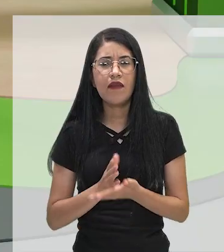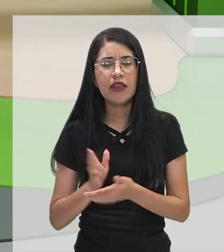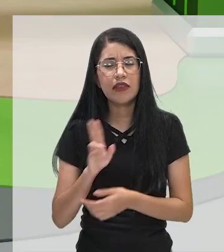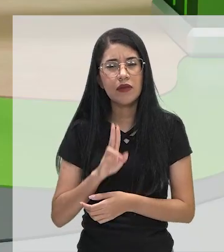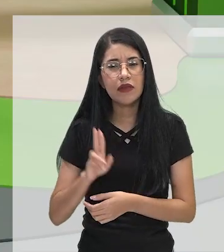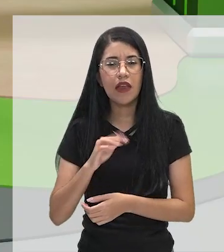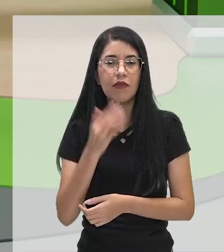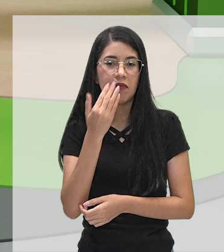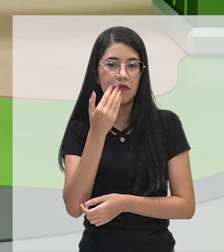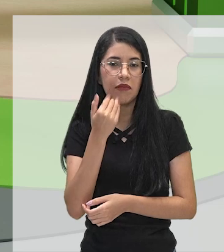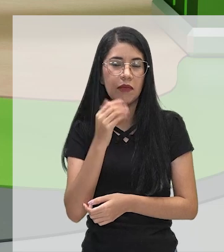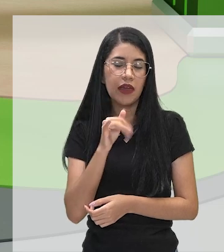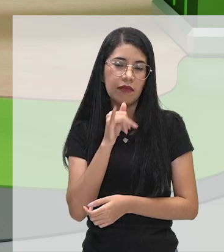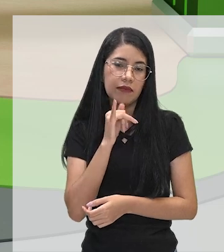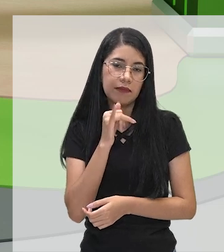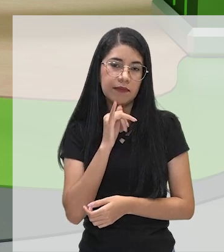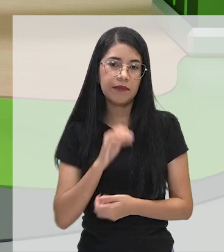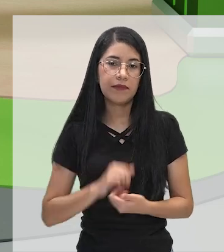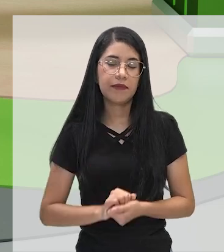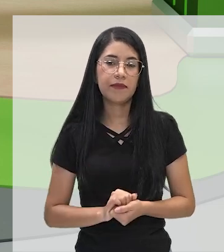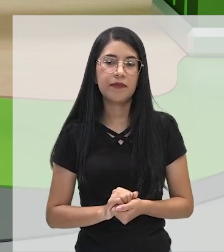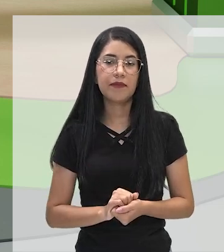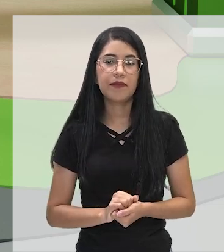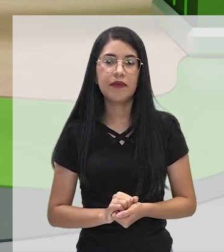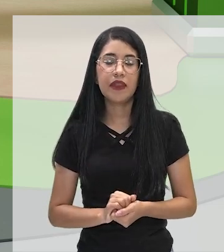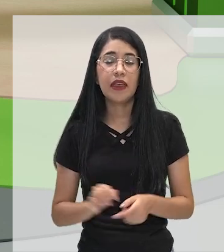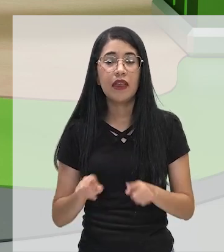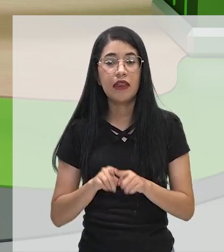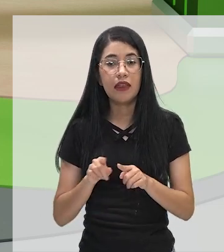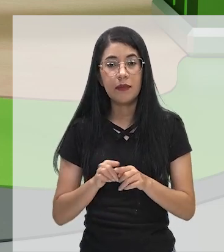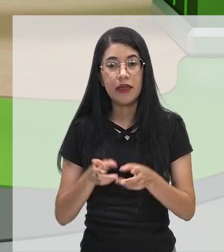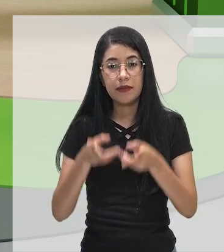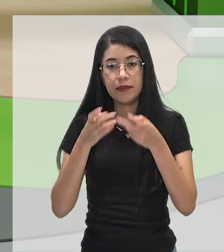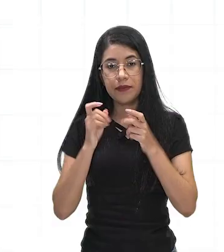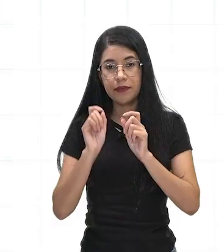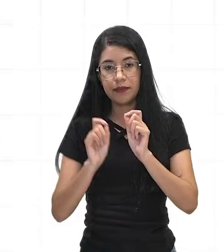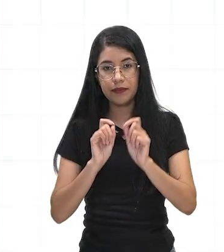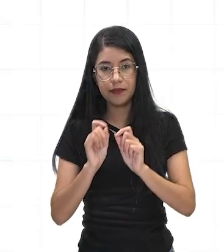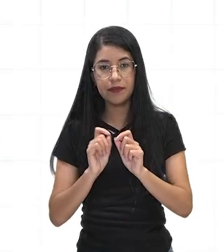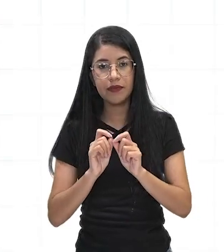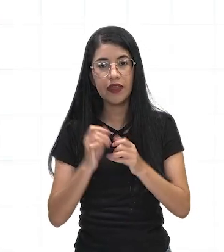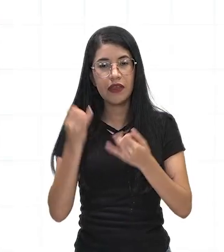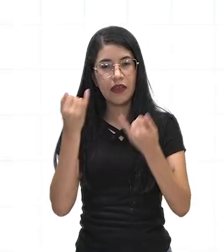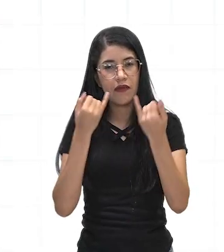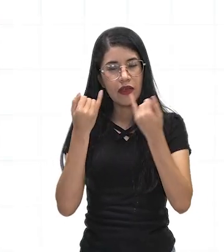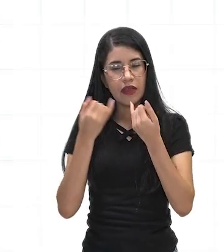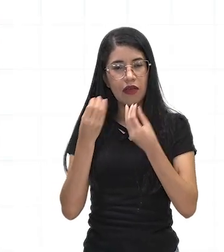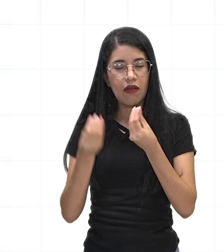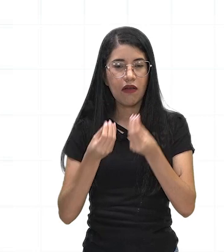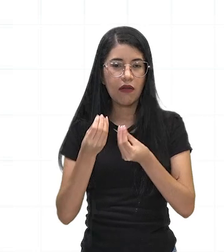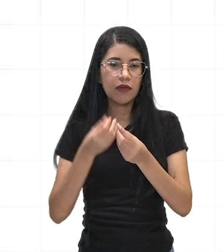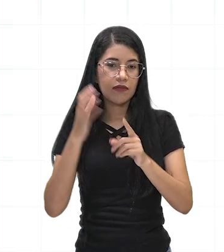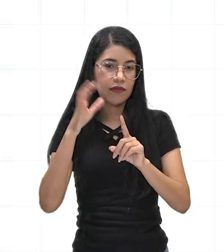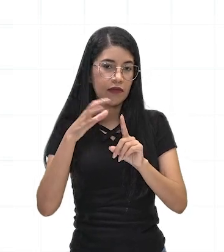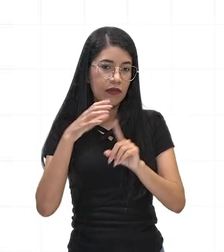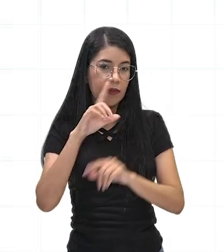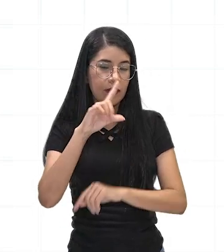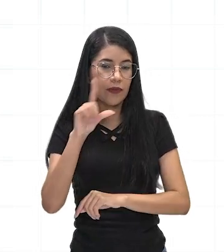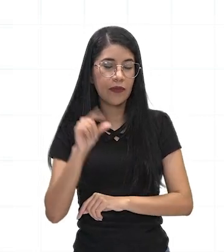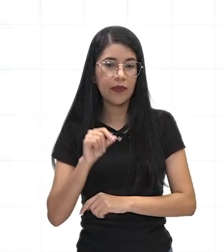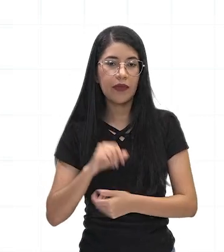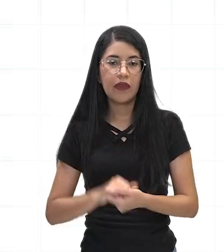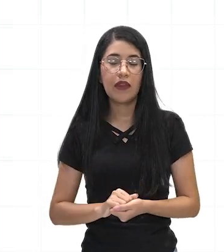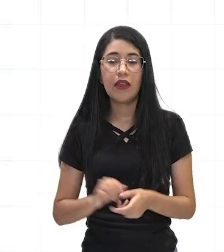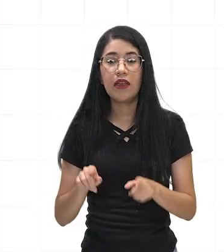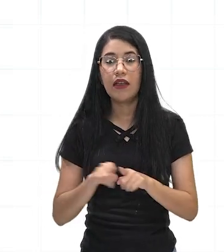ali na alimentação, por exemplo. Certo? Além disso, a gente observa um pouco mais ali de informações dessas influências da Lua. Dizem que